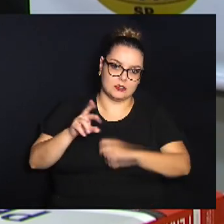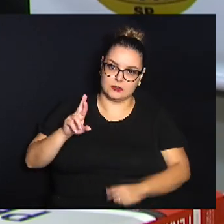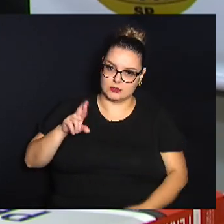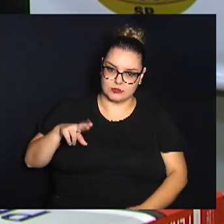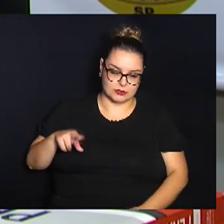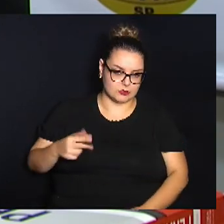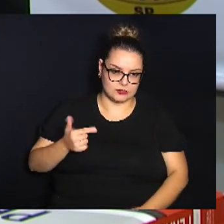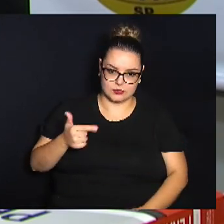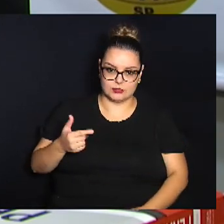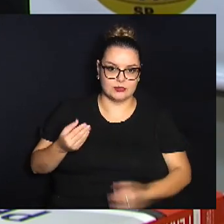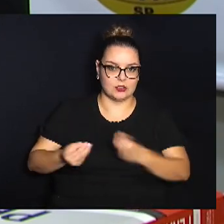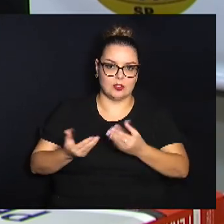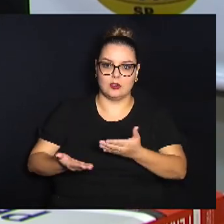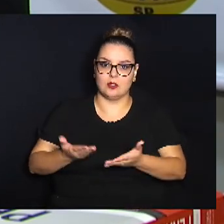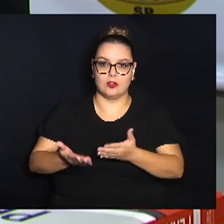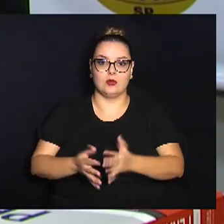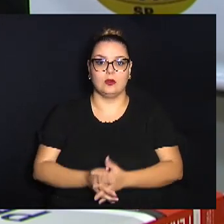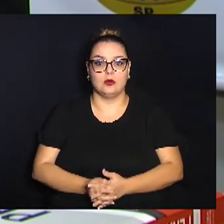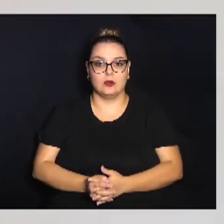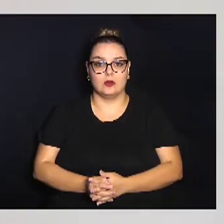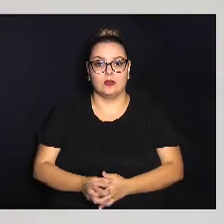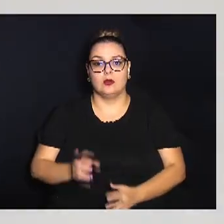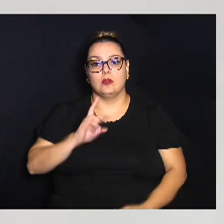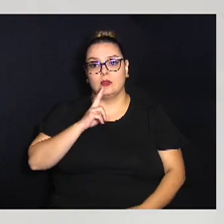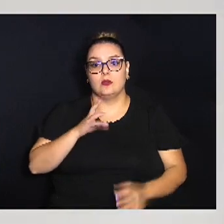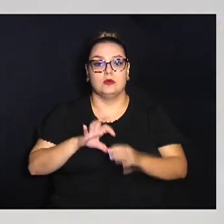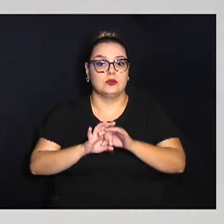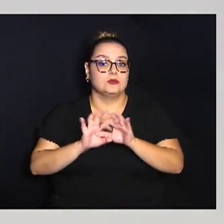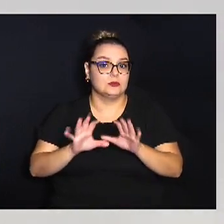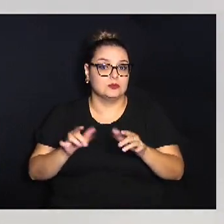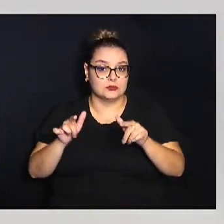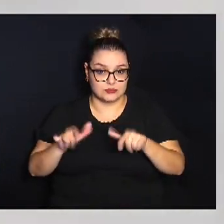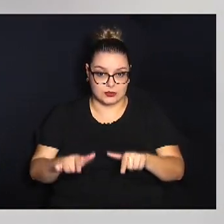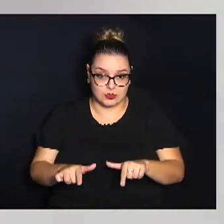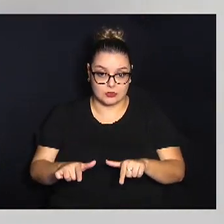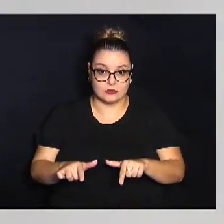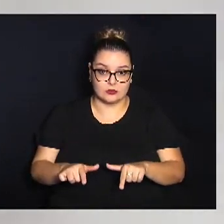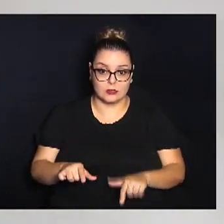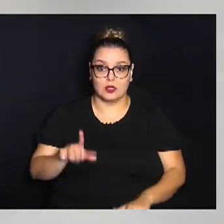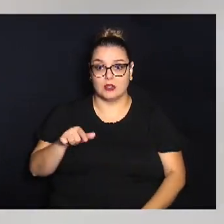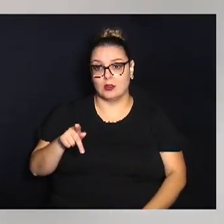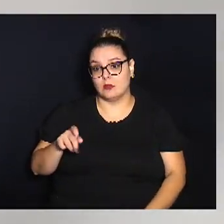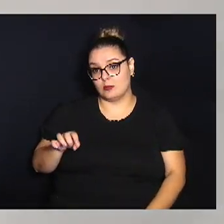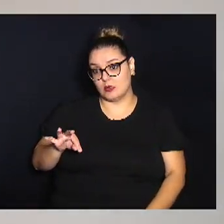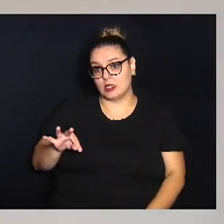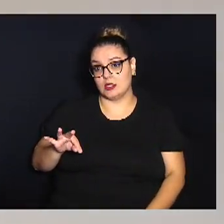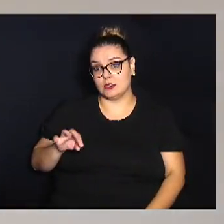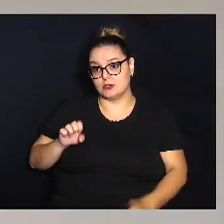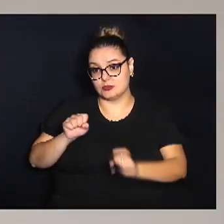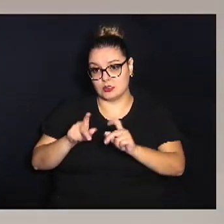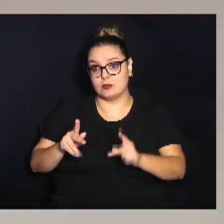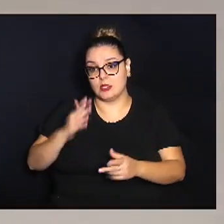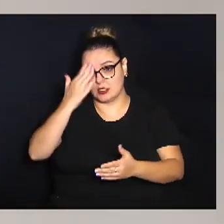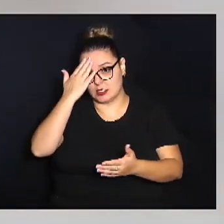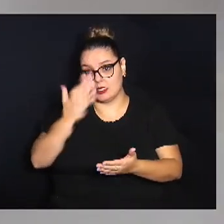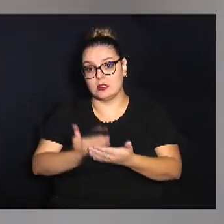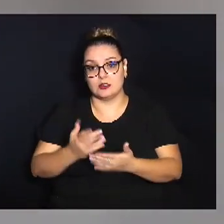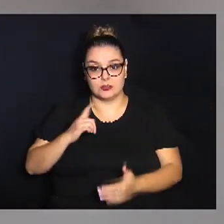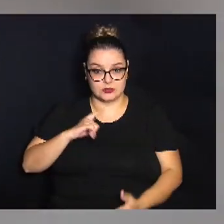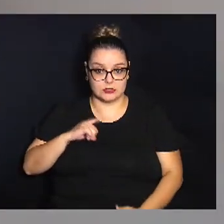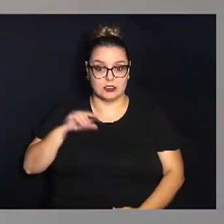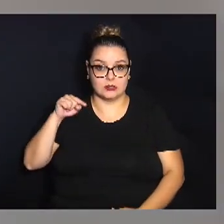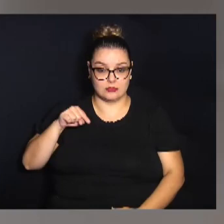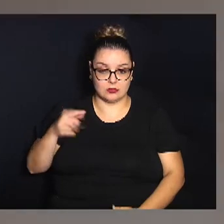alegando que não tinha como mantê-los, resolveu deixá-los naquele local que seria um pet shop, acreditando que eles teriam ali